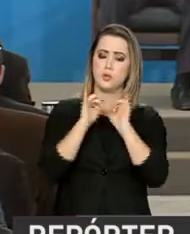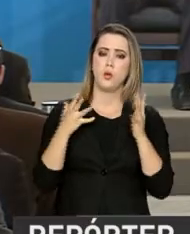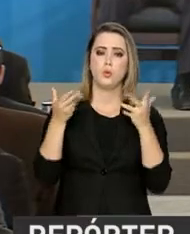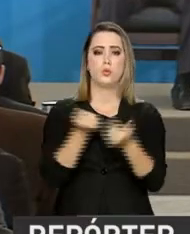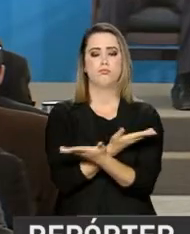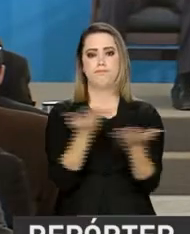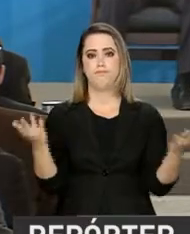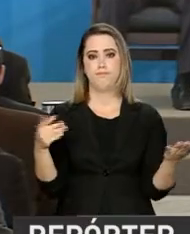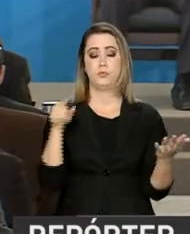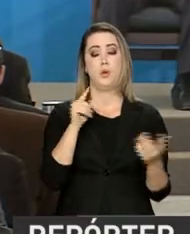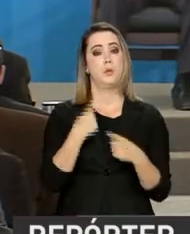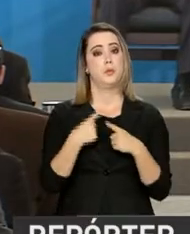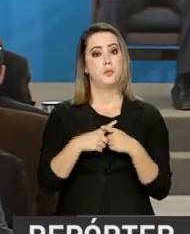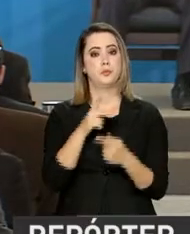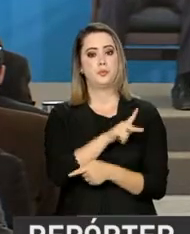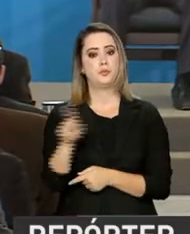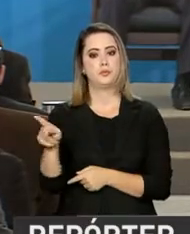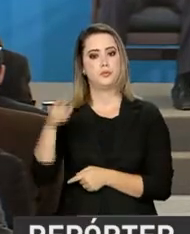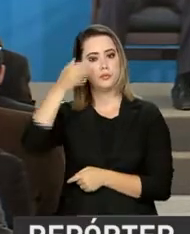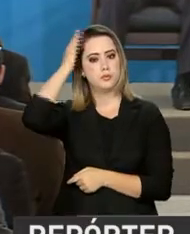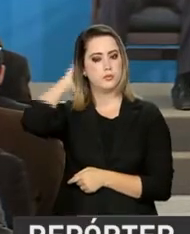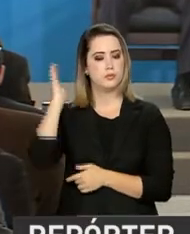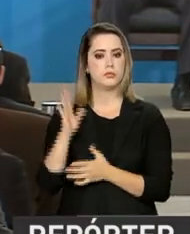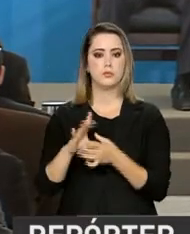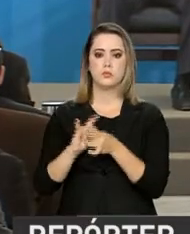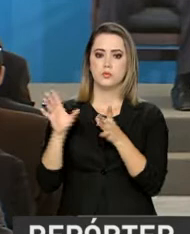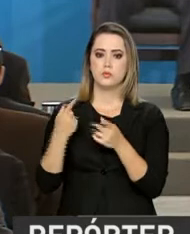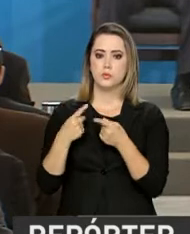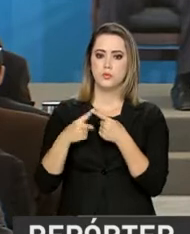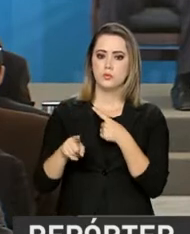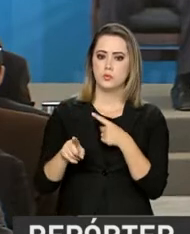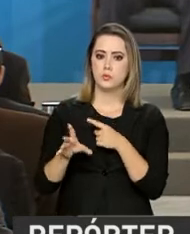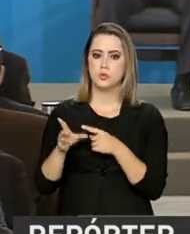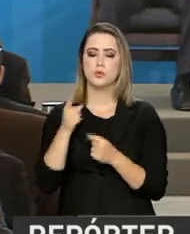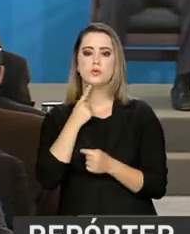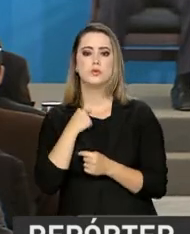que tem nos permitido contrariar interesses